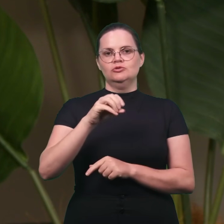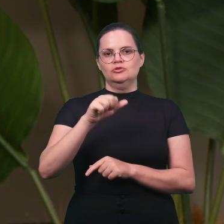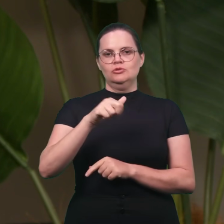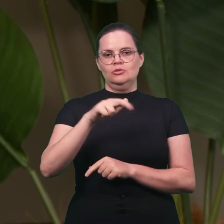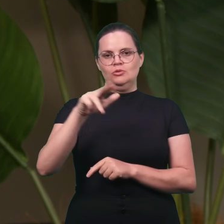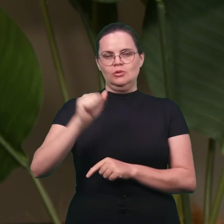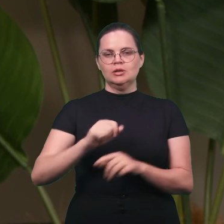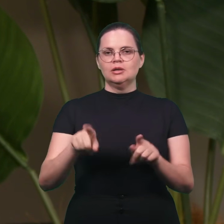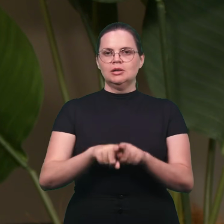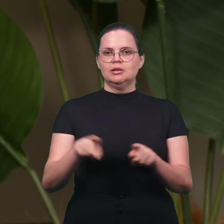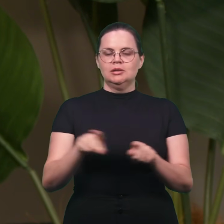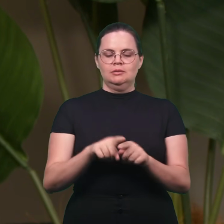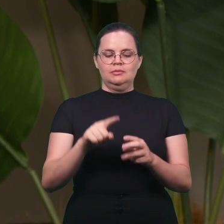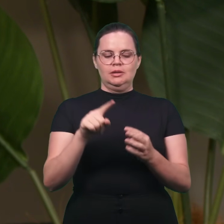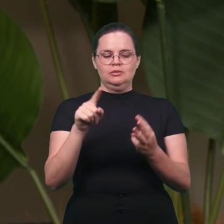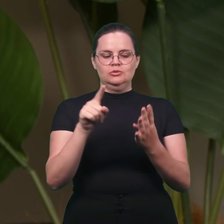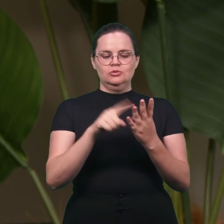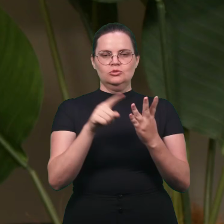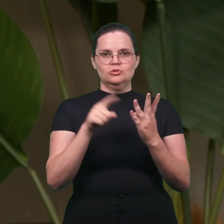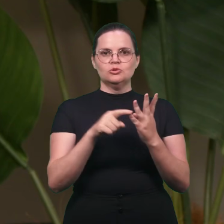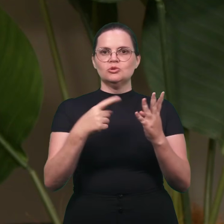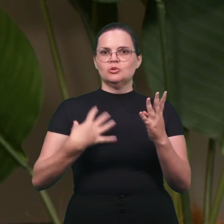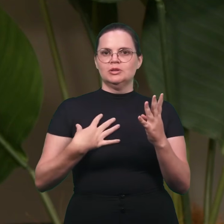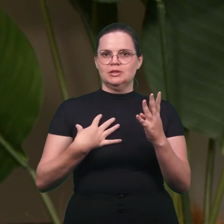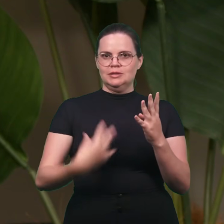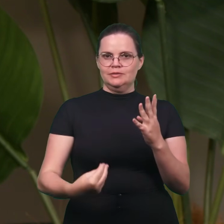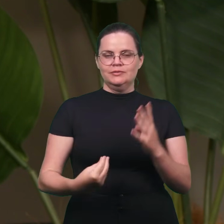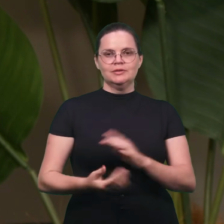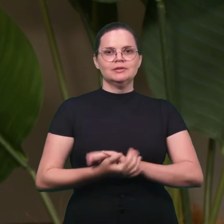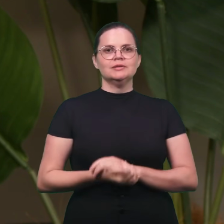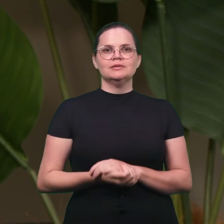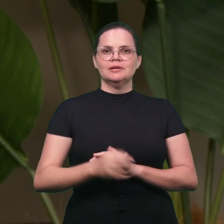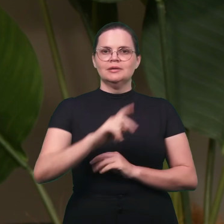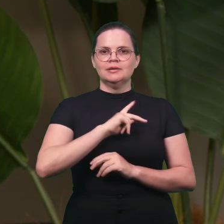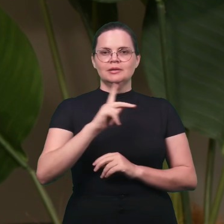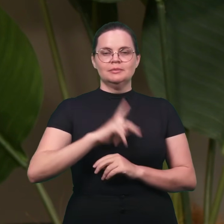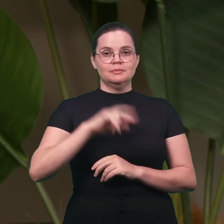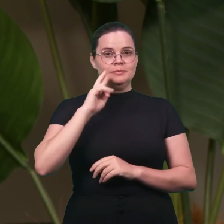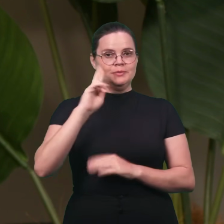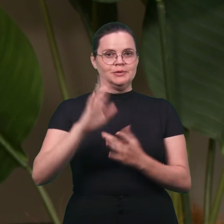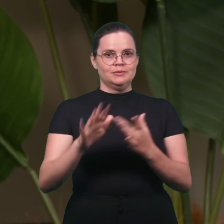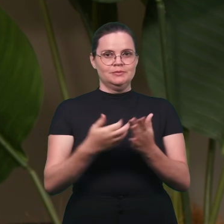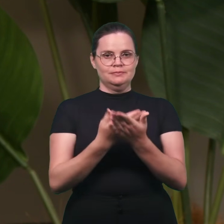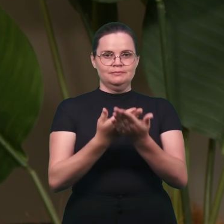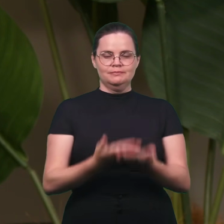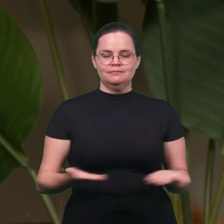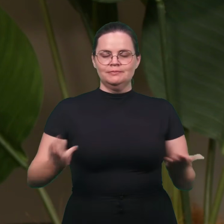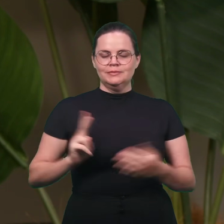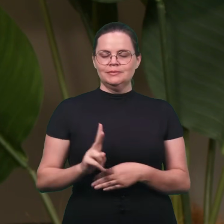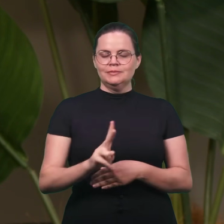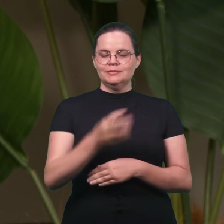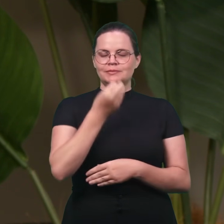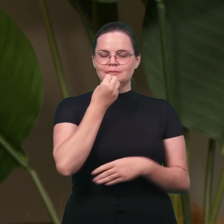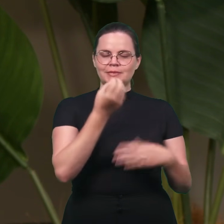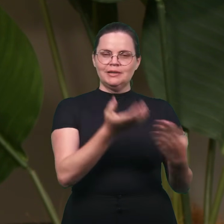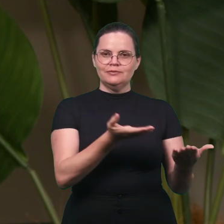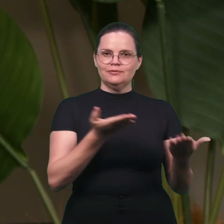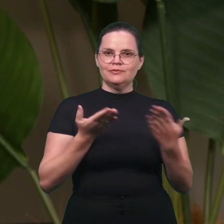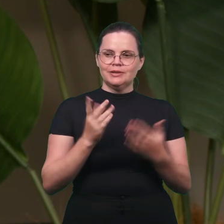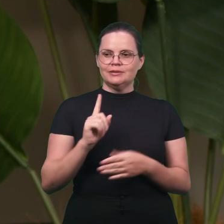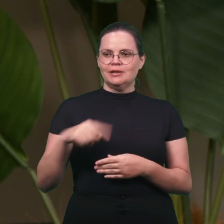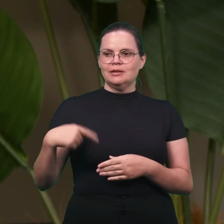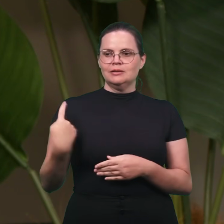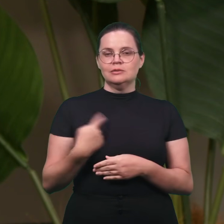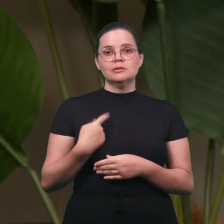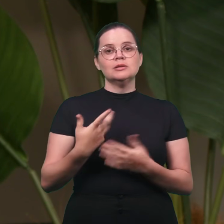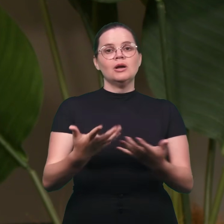dos seus lindos filhos Joyce e Mateu. A paz do Senhor Jesus, são sempre muito